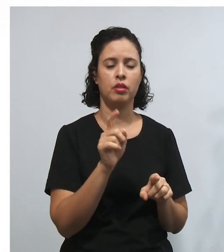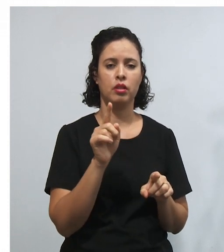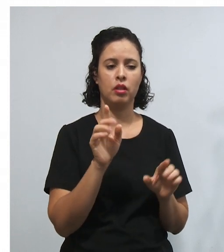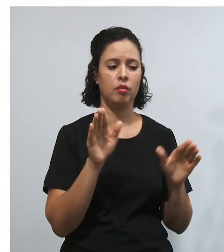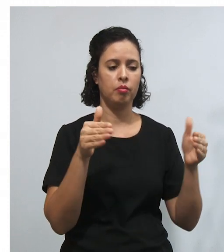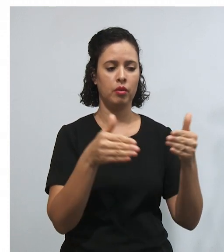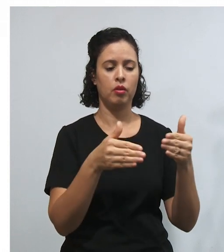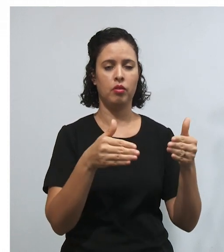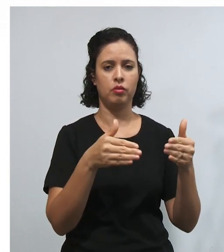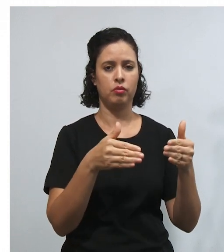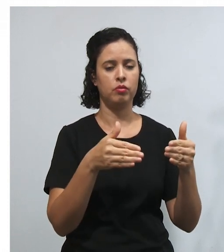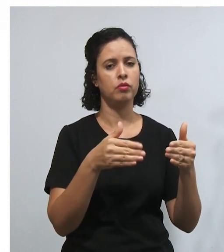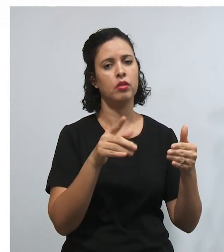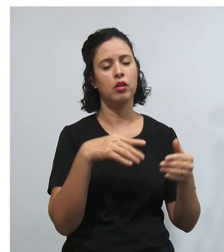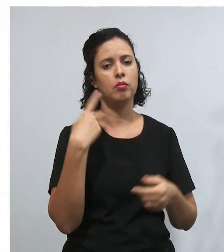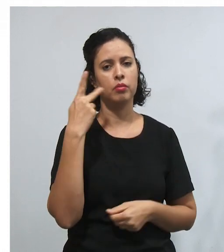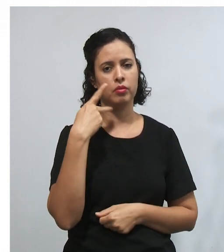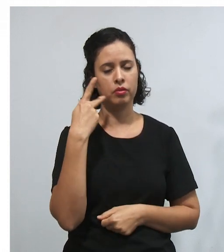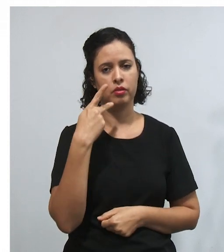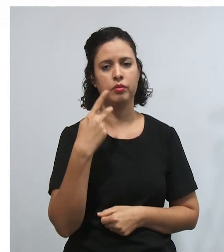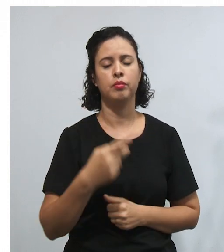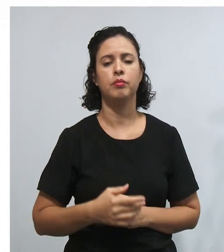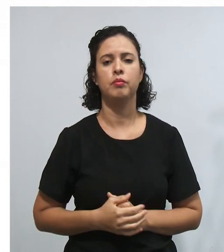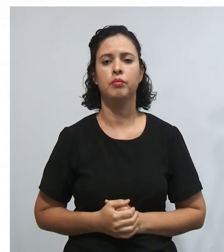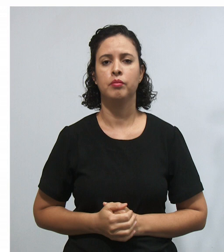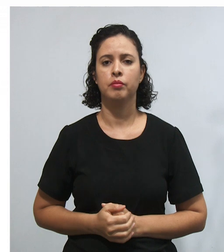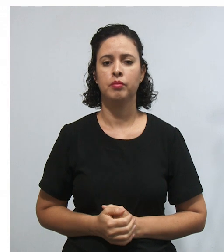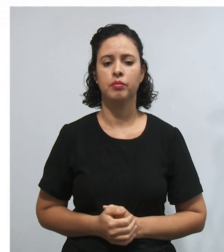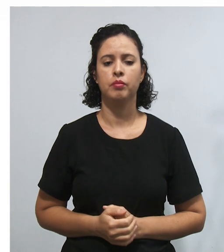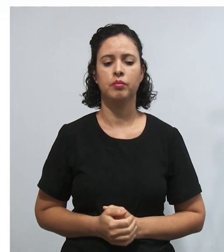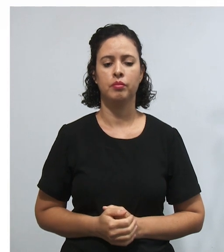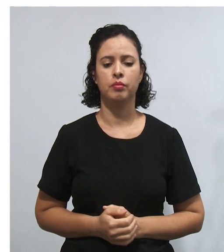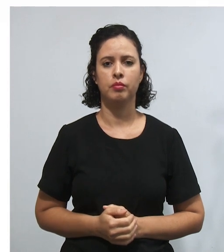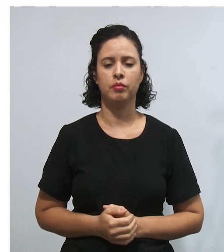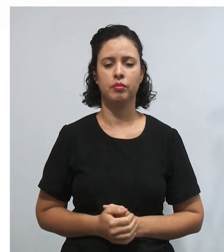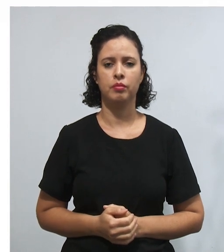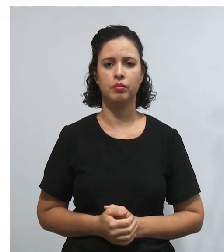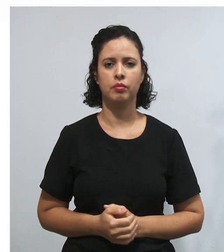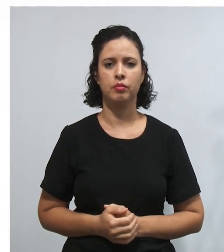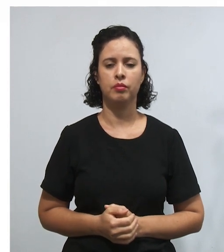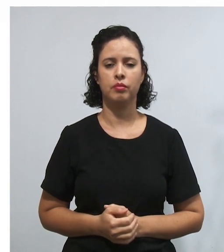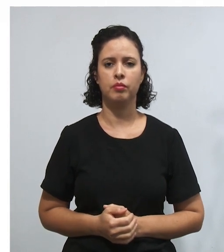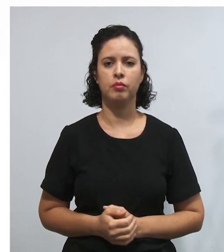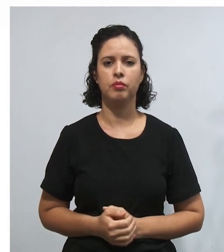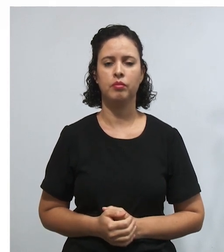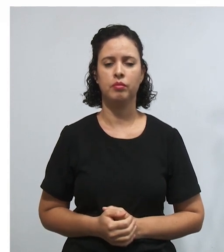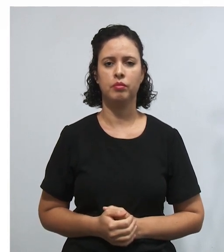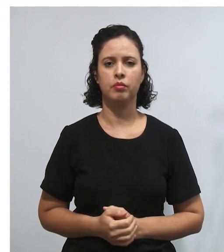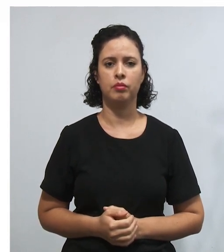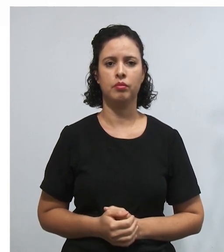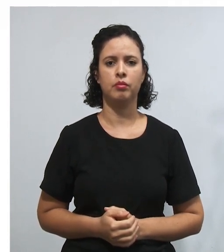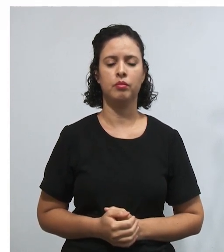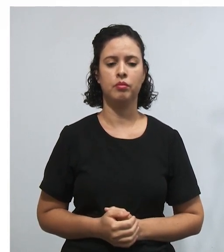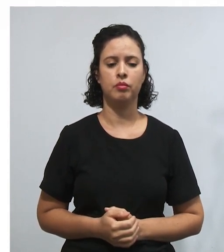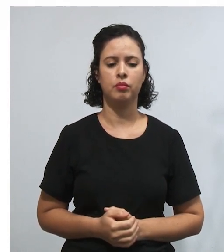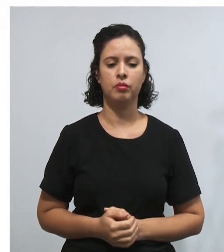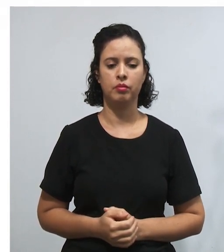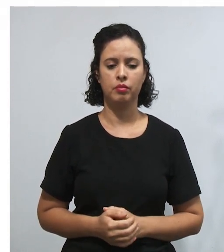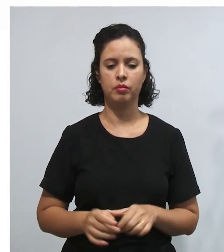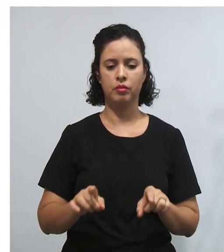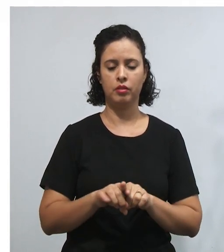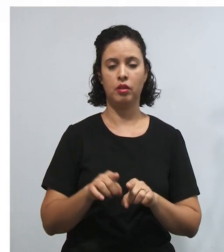natureza essencialmente políticas não tem essa vedação. Combinado? Olha só, sobre